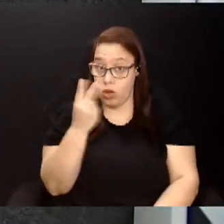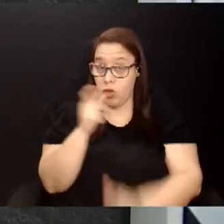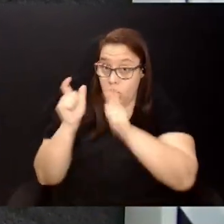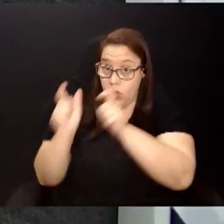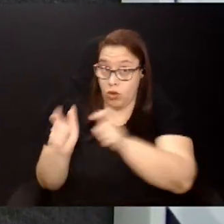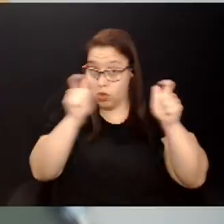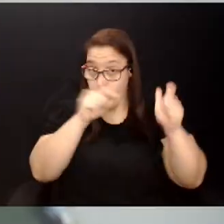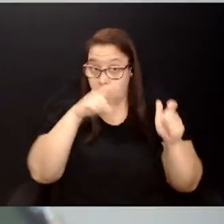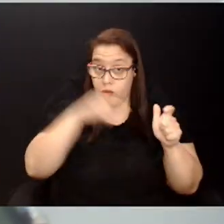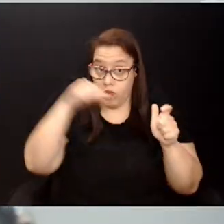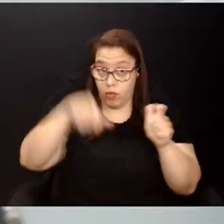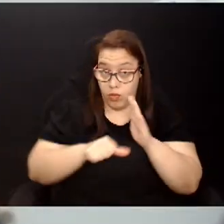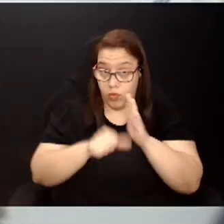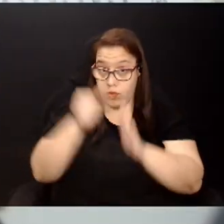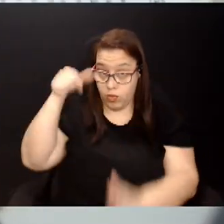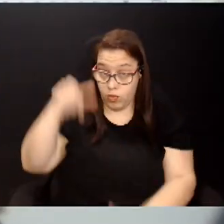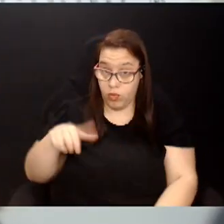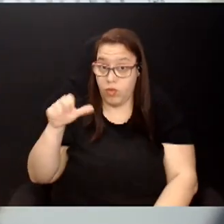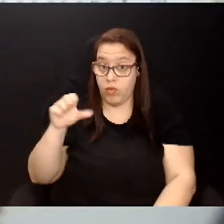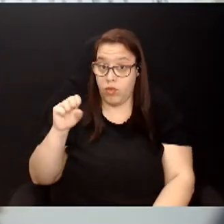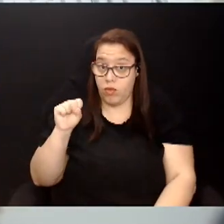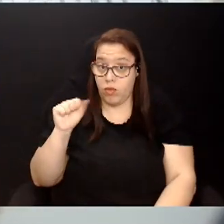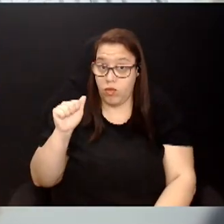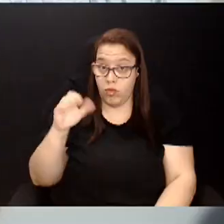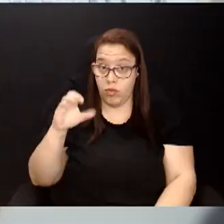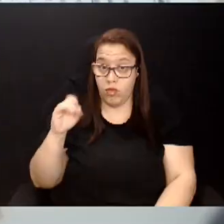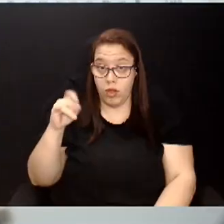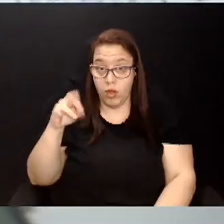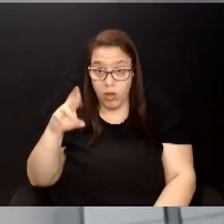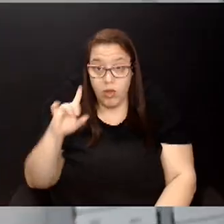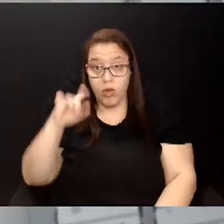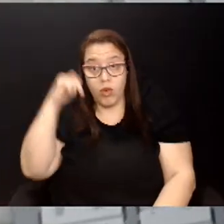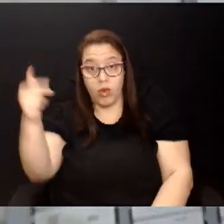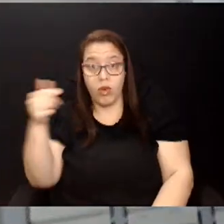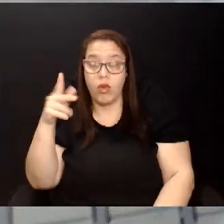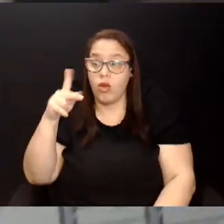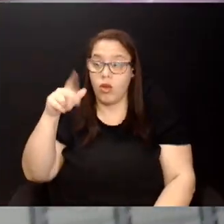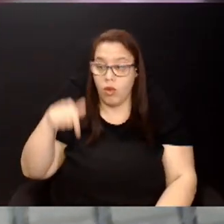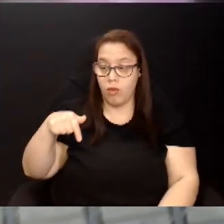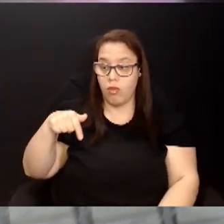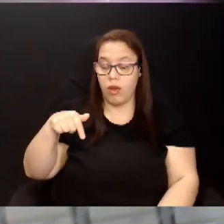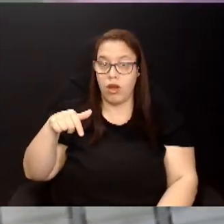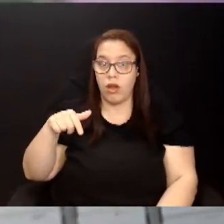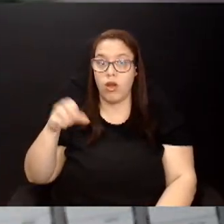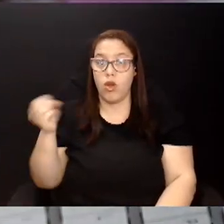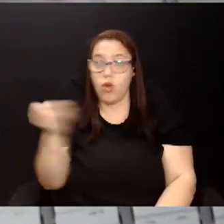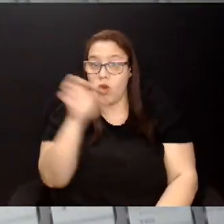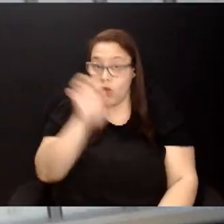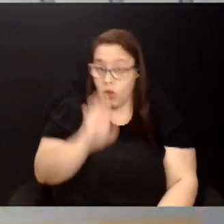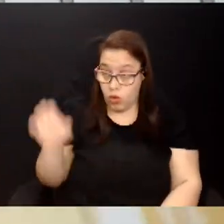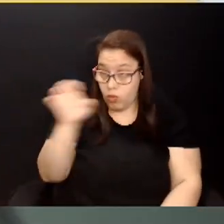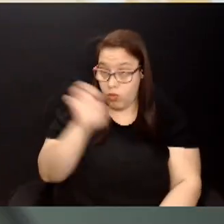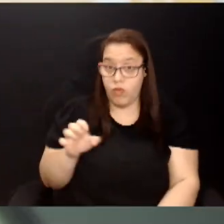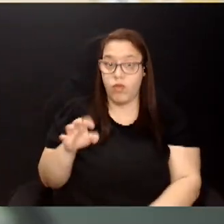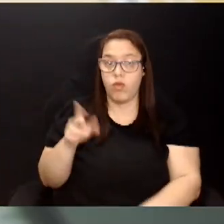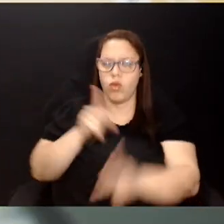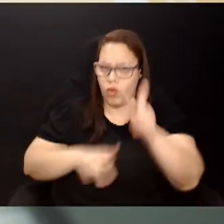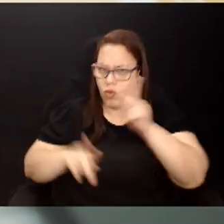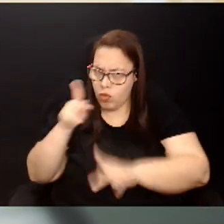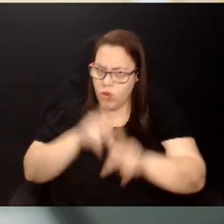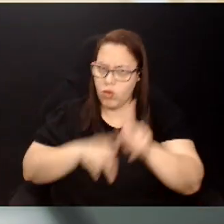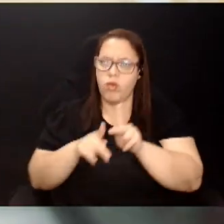pela primeira vez aqui no Jardim São Pedro e a outra lá no Parque dos Guarantãs, Nova Europa. É toda a população da